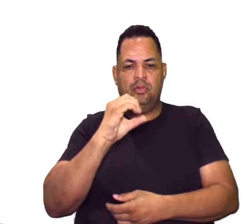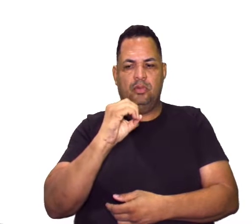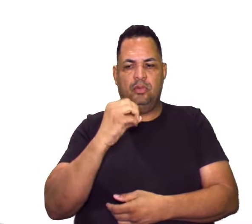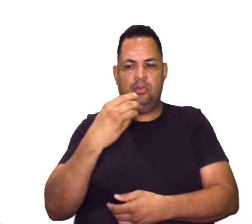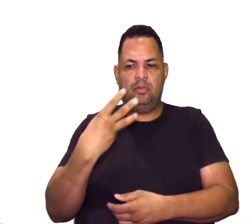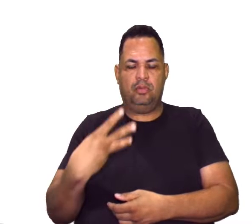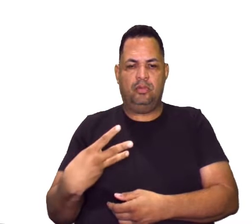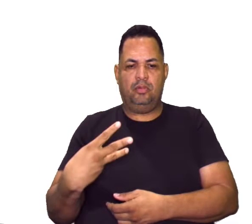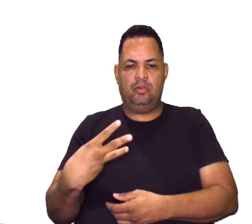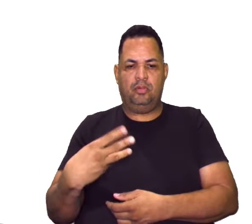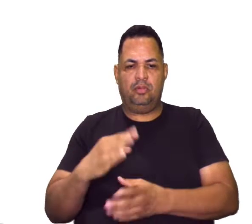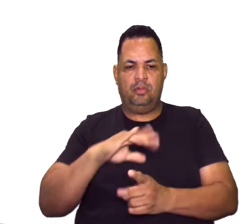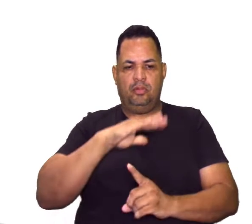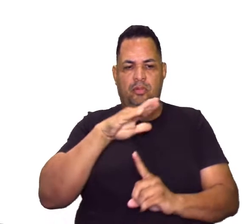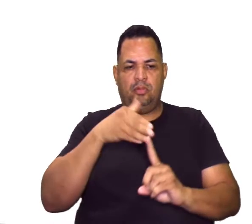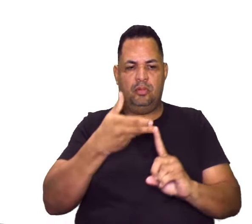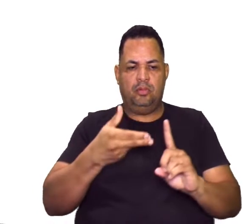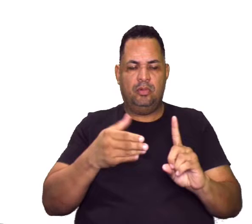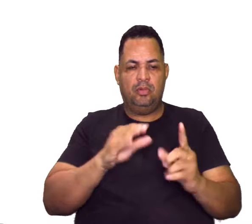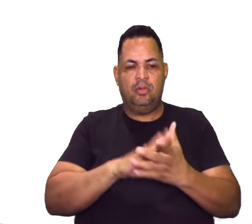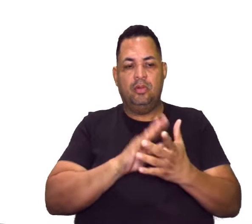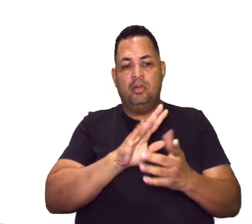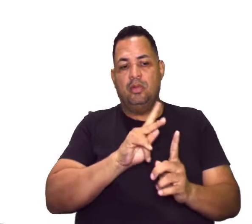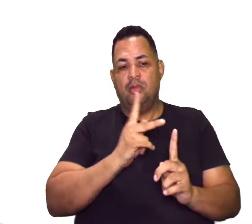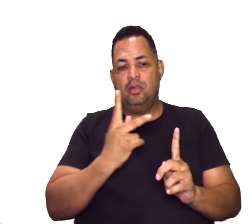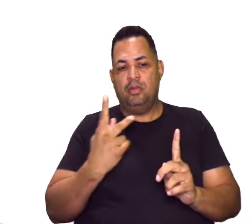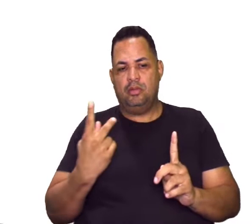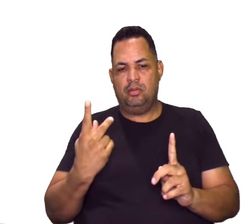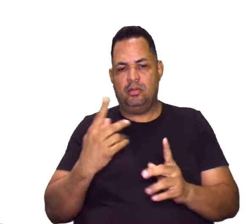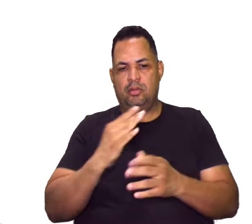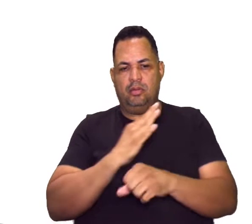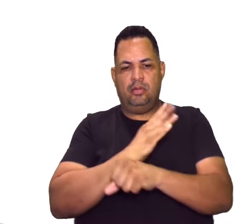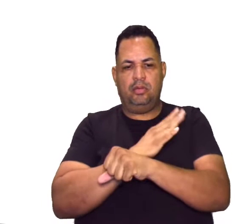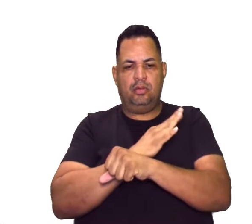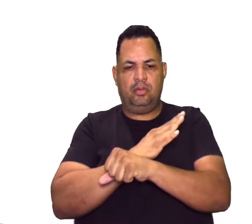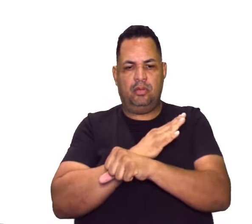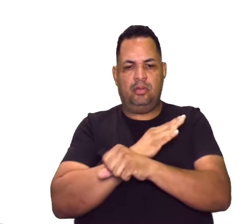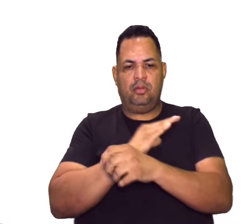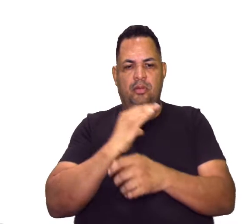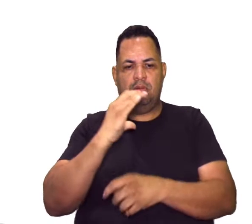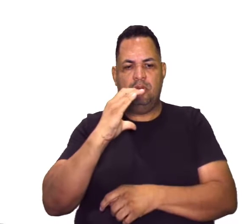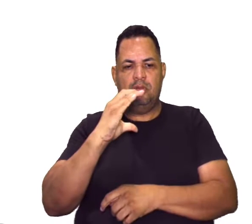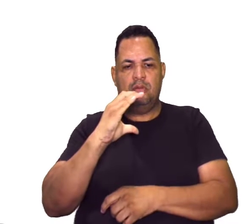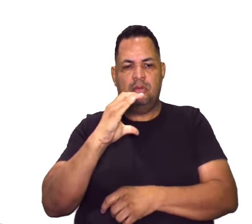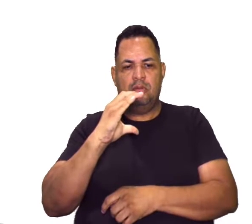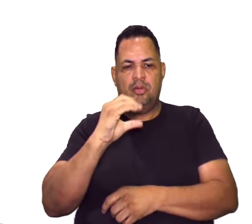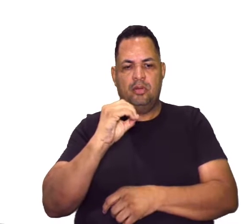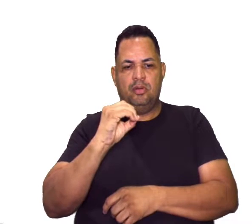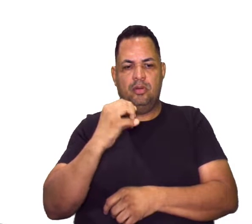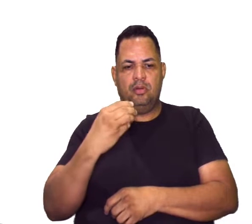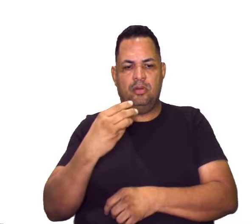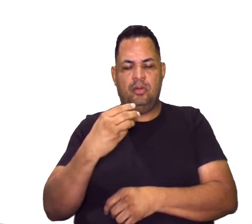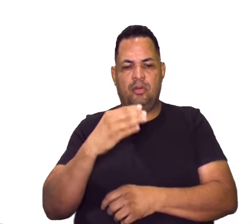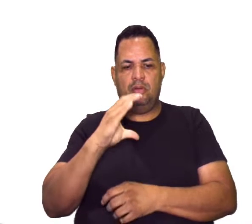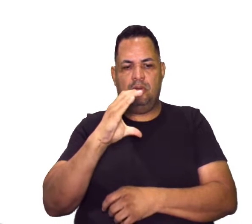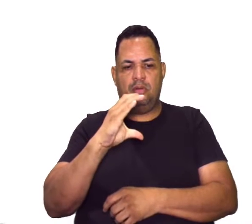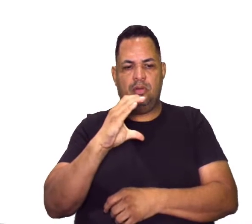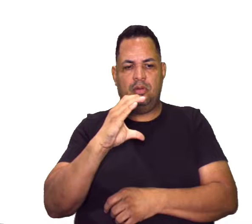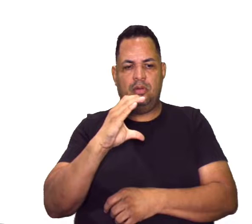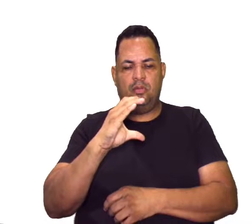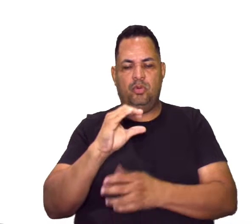H2CO3. Em homenagem ao hidrogênio, a palavra ácido. E carbônico, porque o elemento central